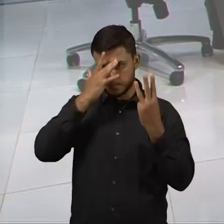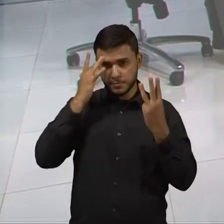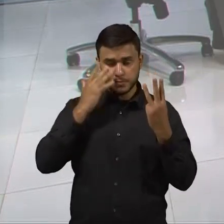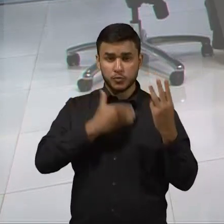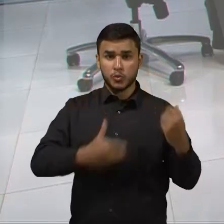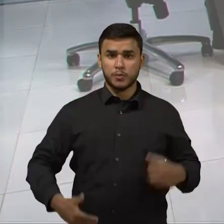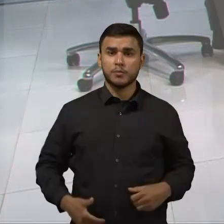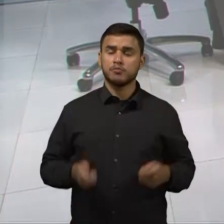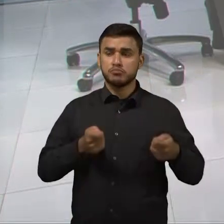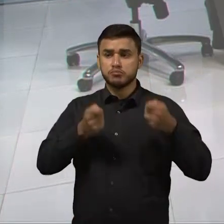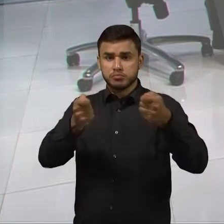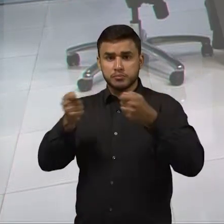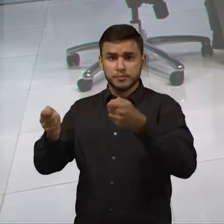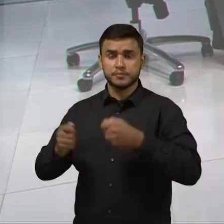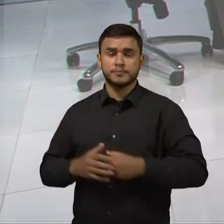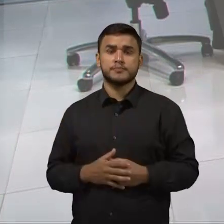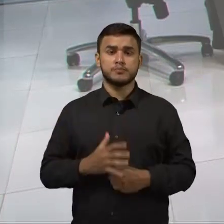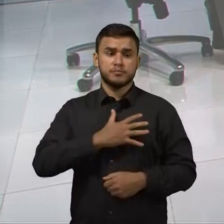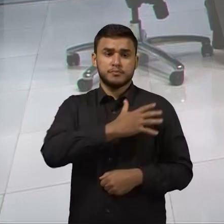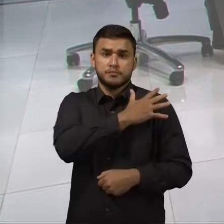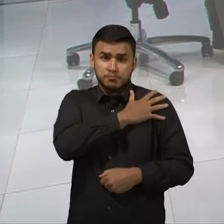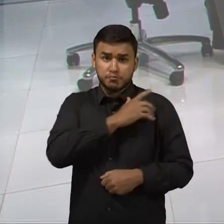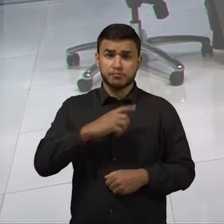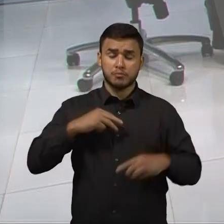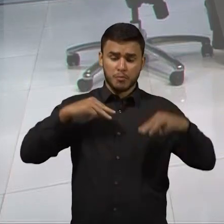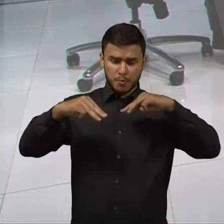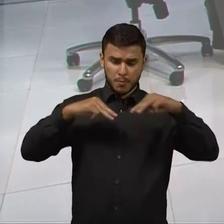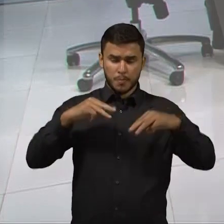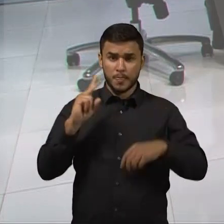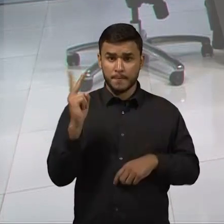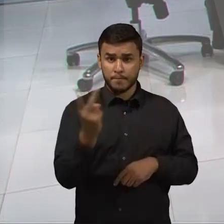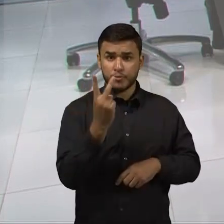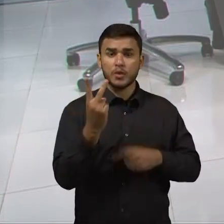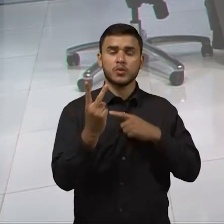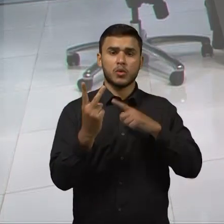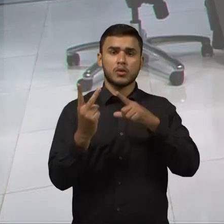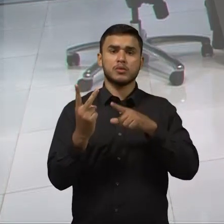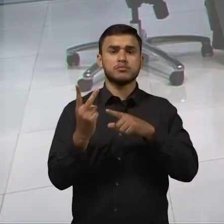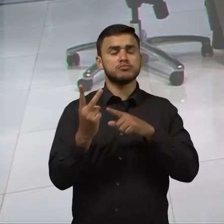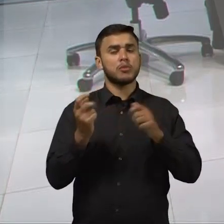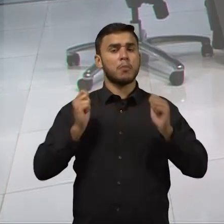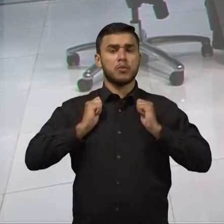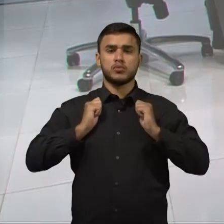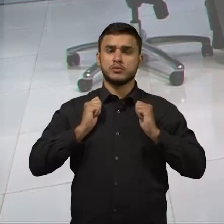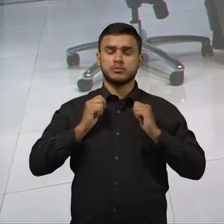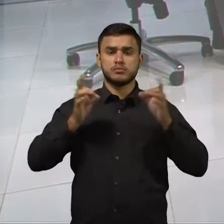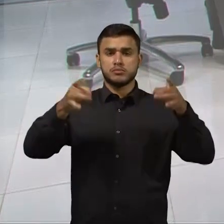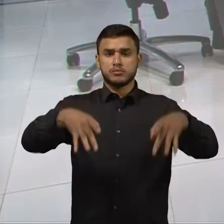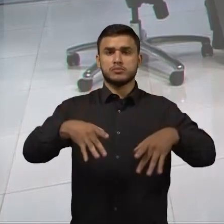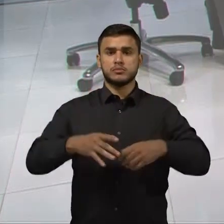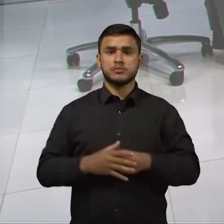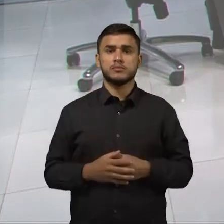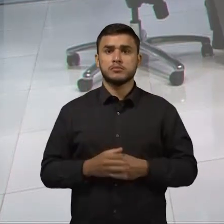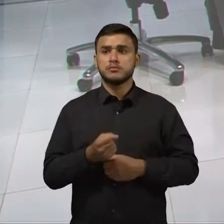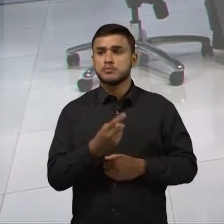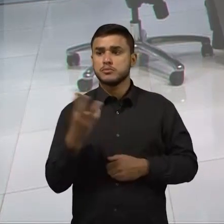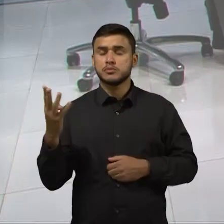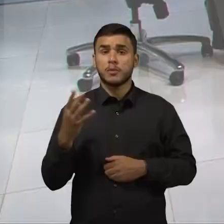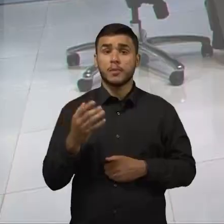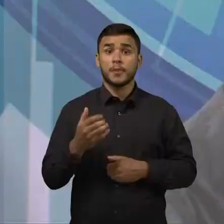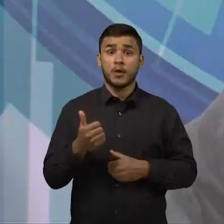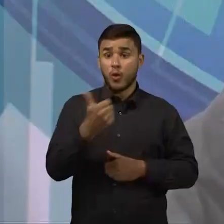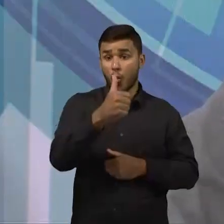Aposentou 2 ministros, Evandro Lins e Silva e Hermes Lima, e aumentou de 11 para 16 o número de ministros do